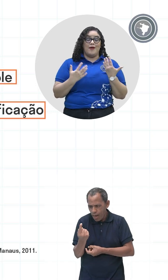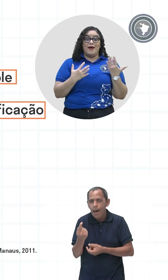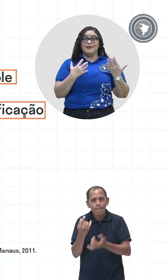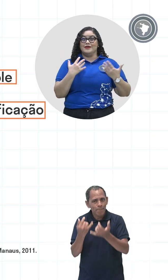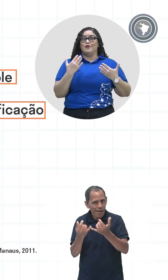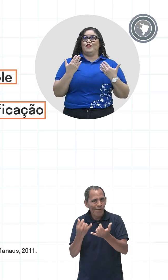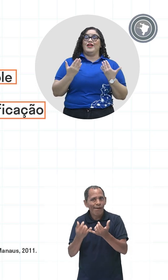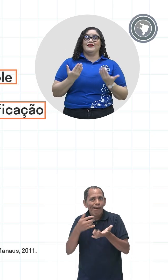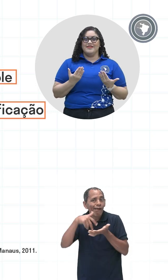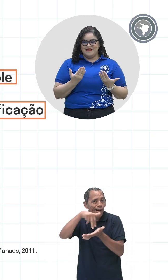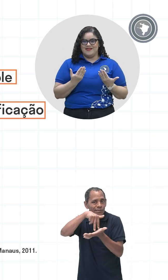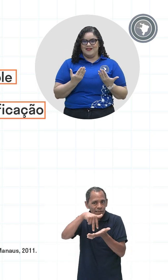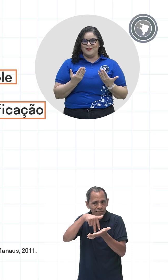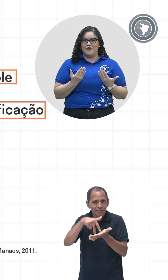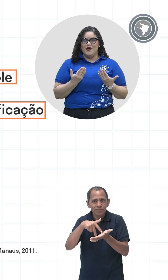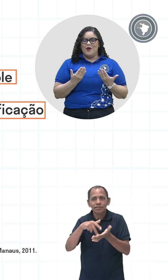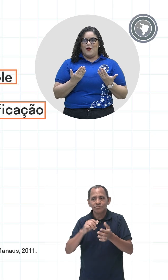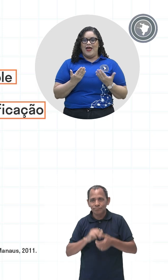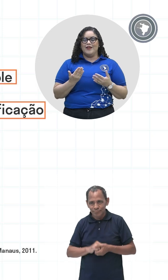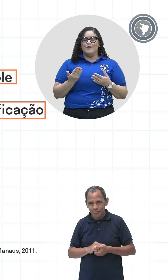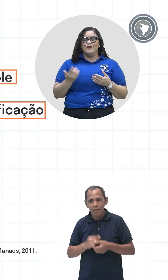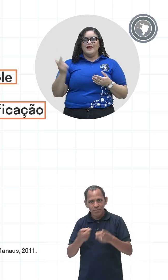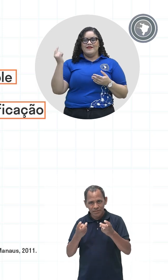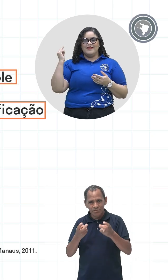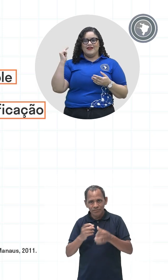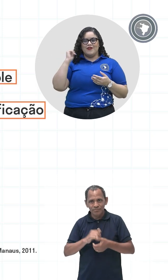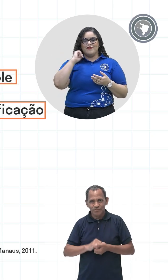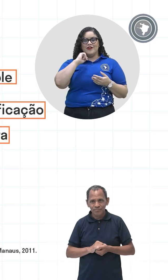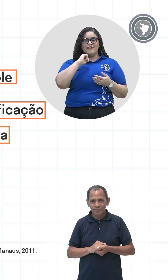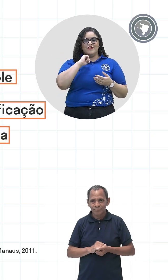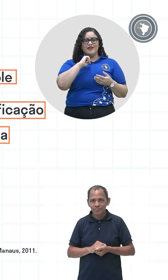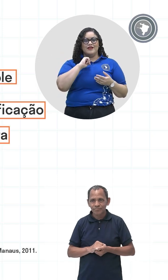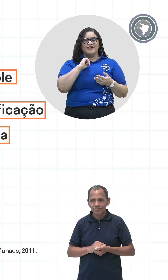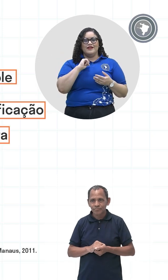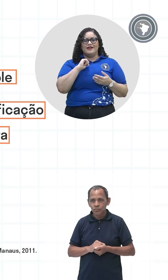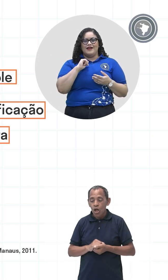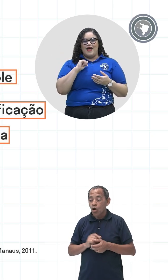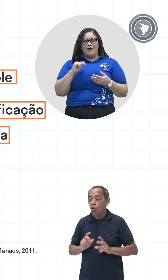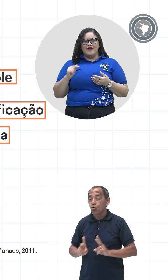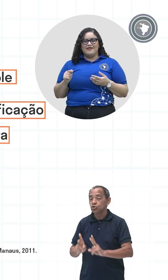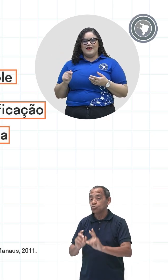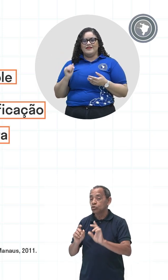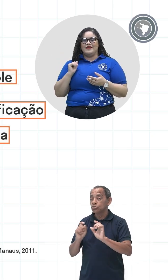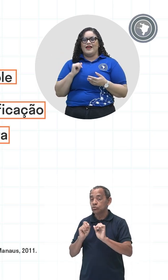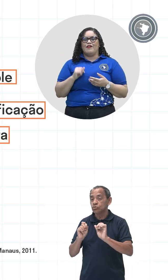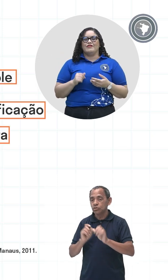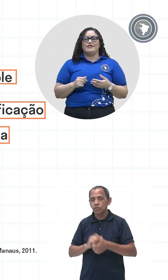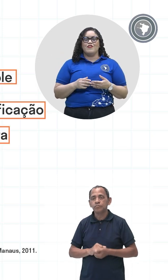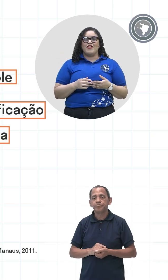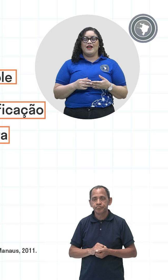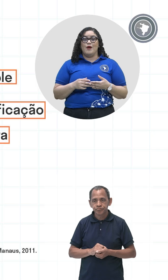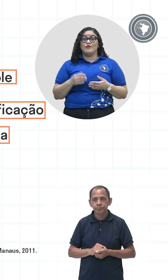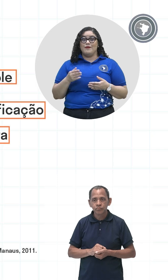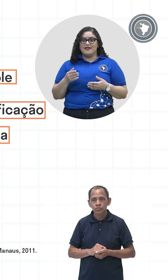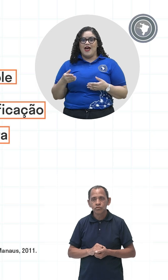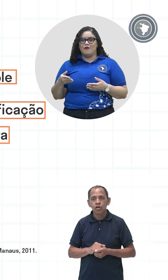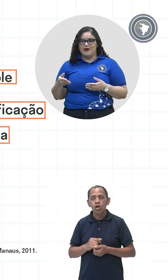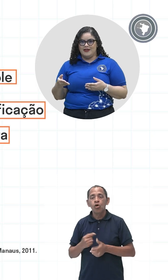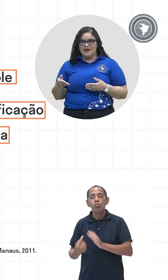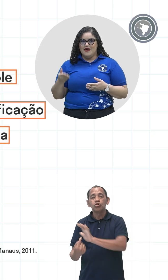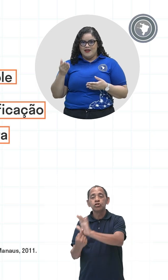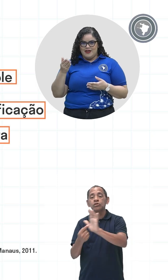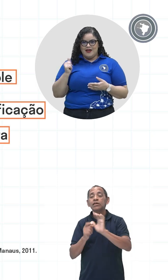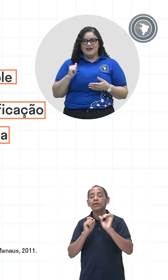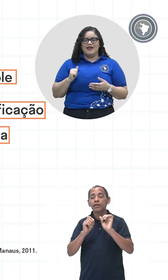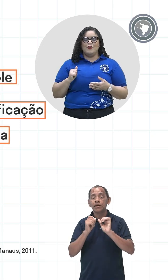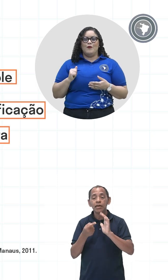fato está bailando, está dançando, correto? Seguindo adiante, Agora sim, destacamos a metáfora